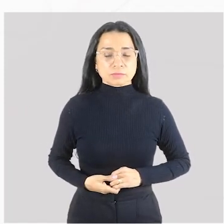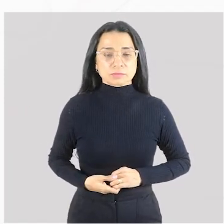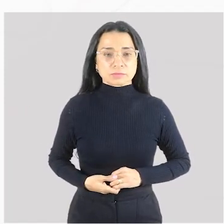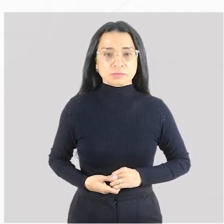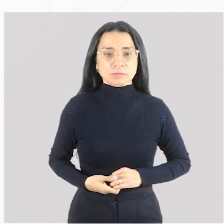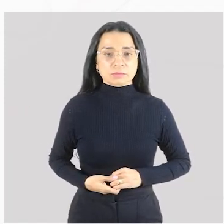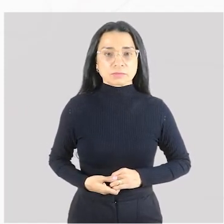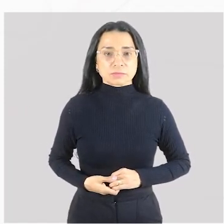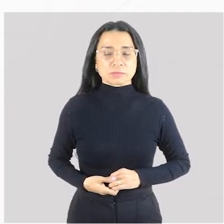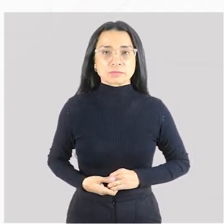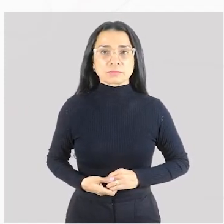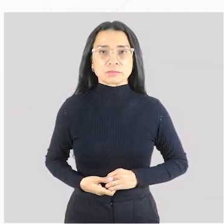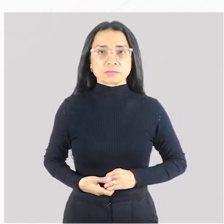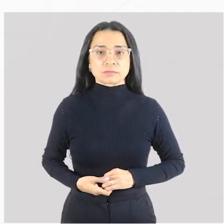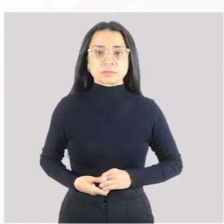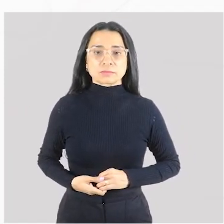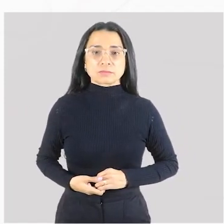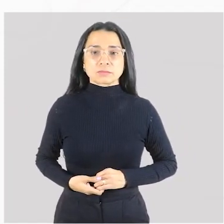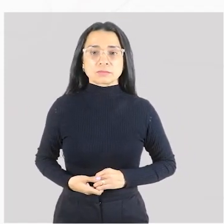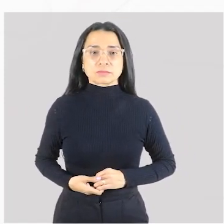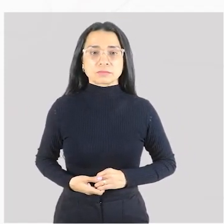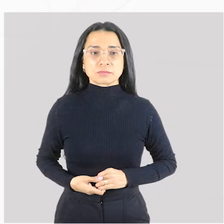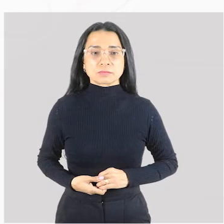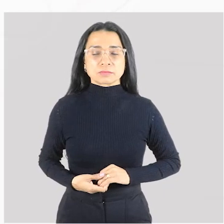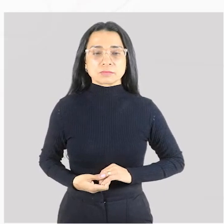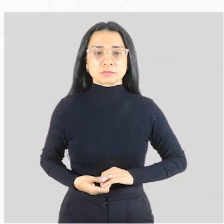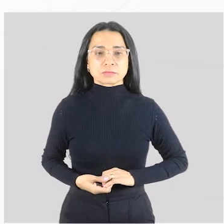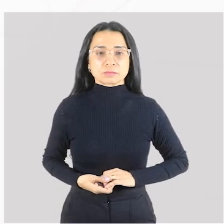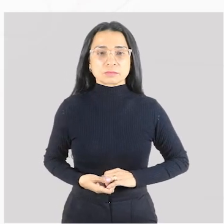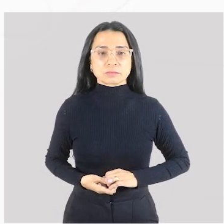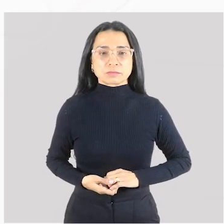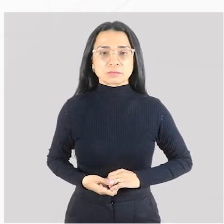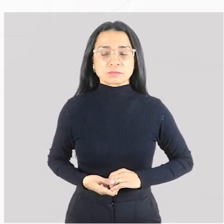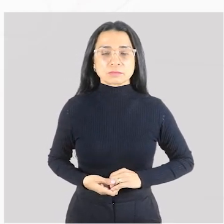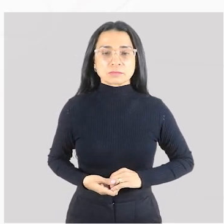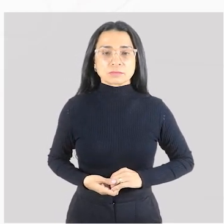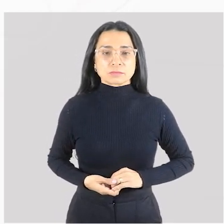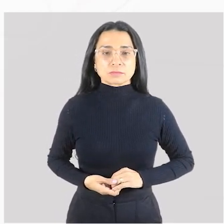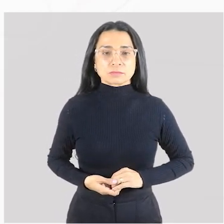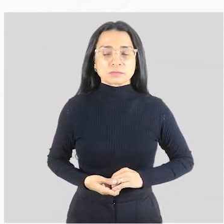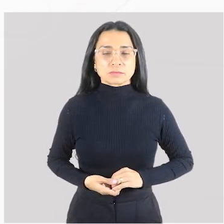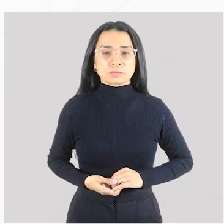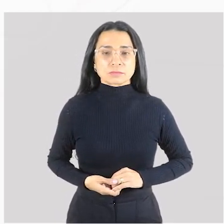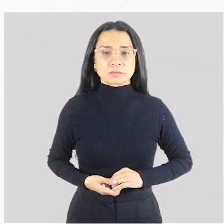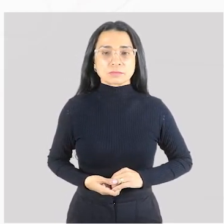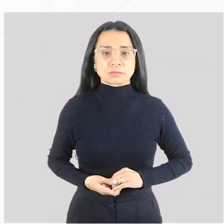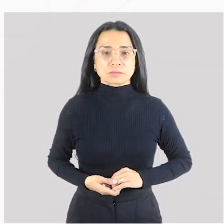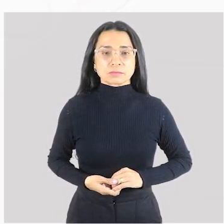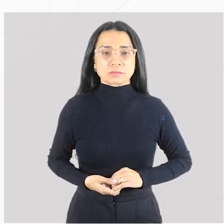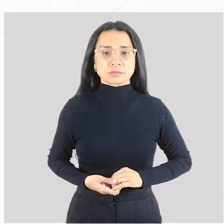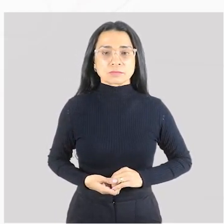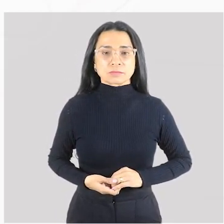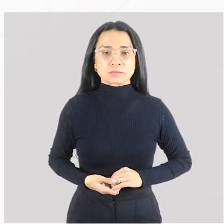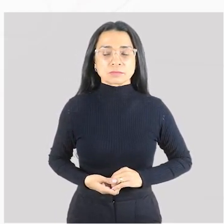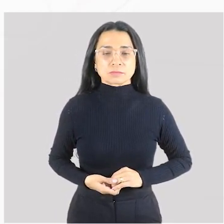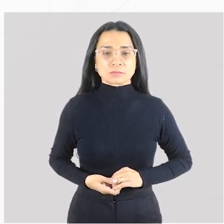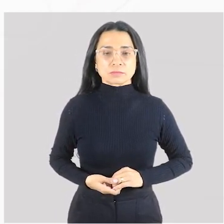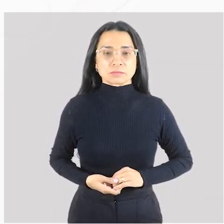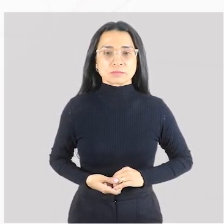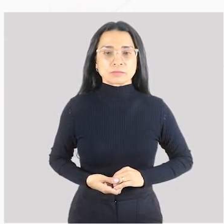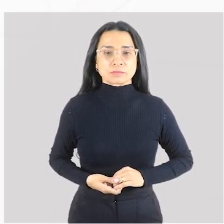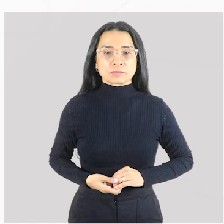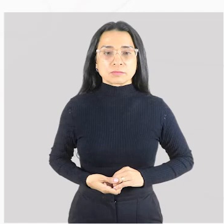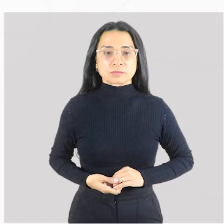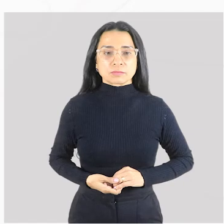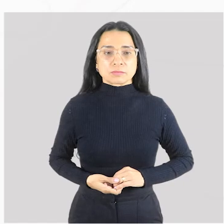de 4% ao mês. Qual será aproximadamente o montante acumulado em 3